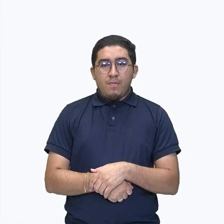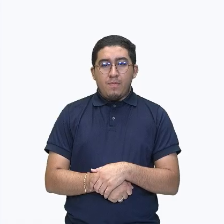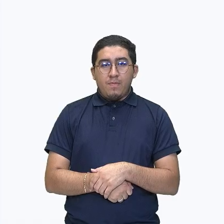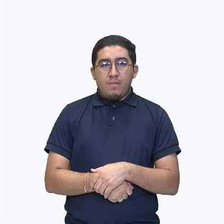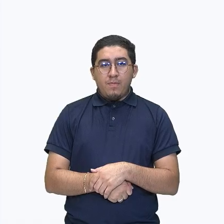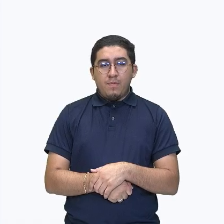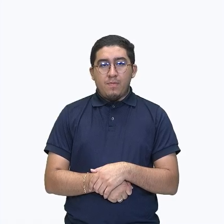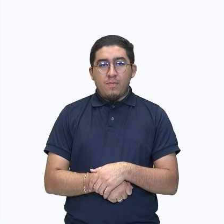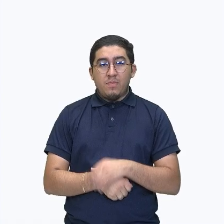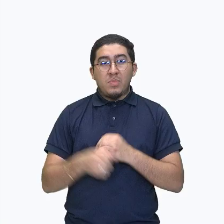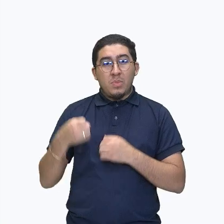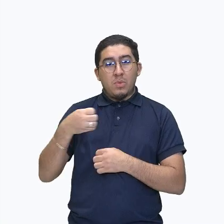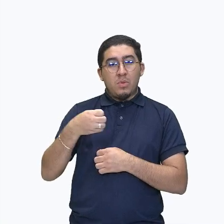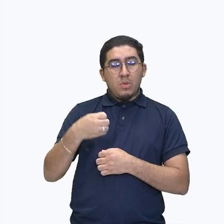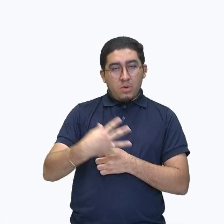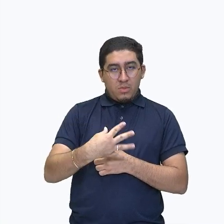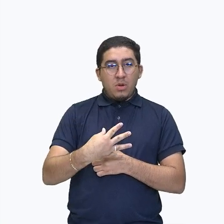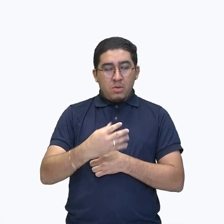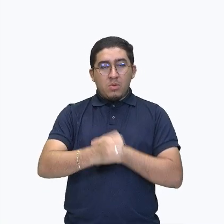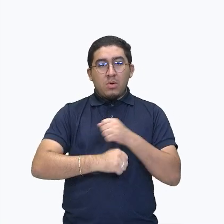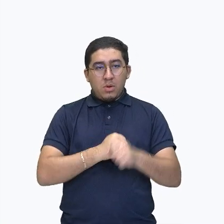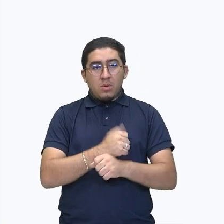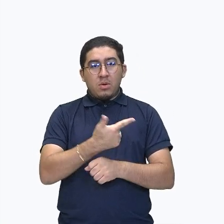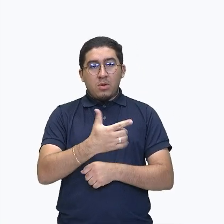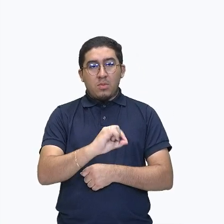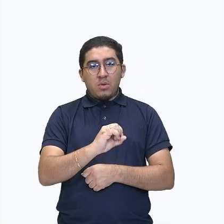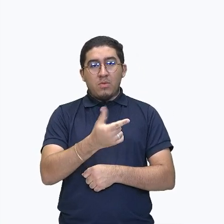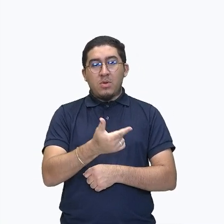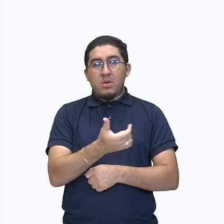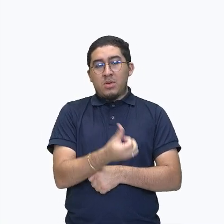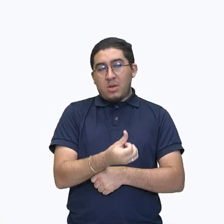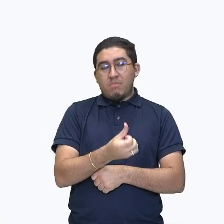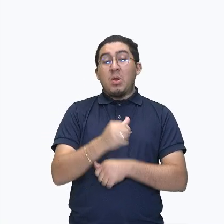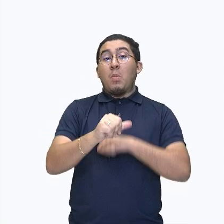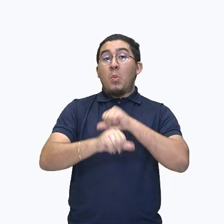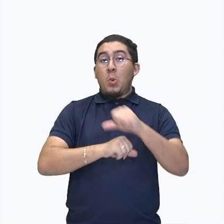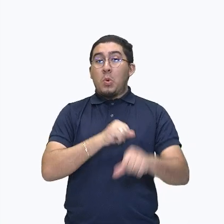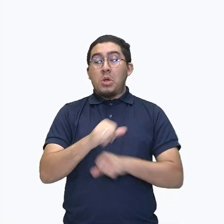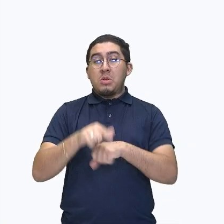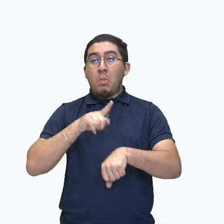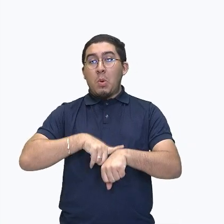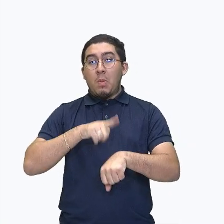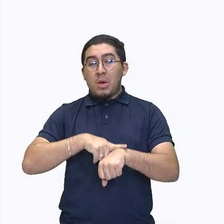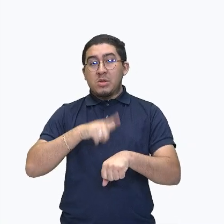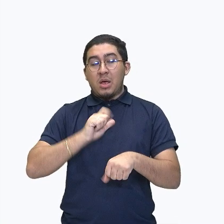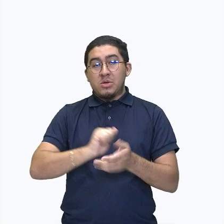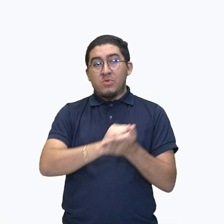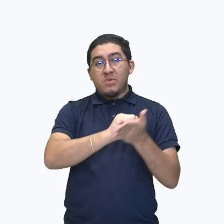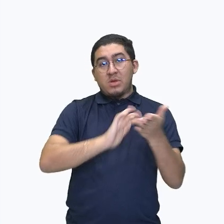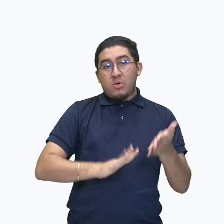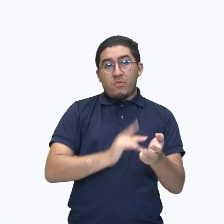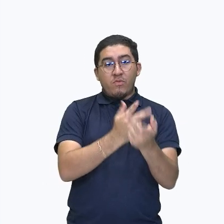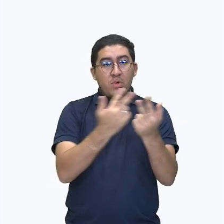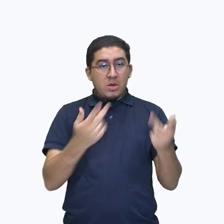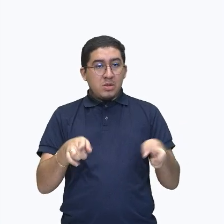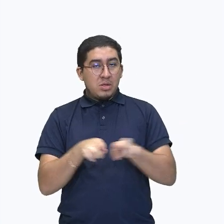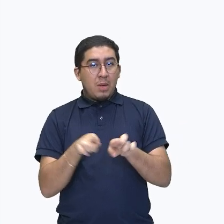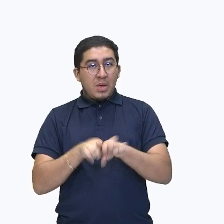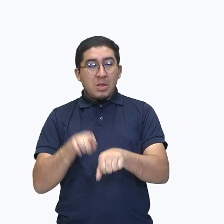né? Novidades para 2026. Mudança no momento da atividade diversificada, momento